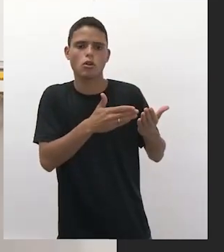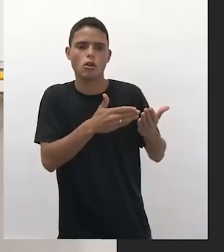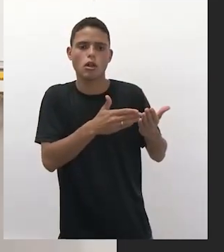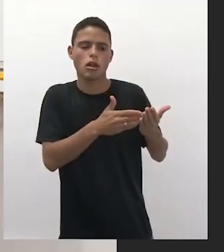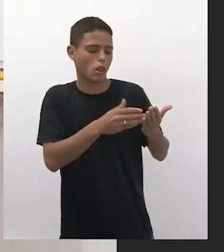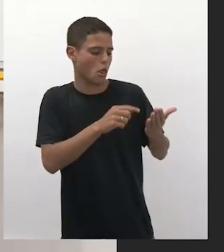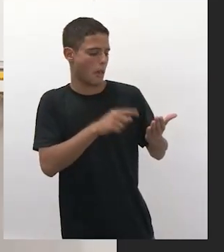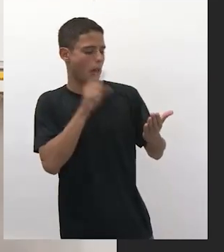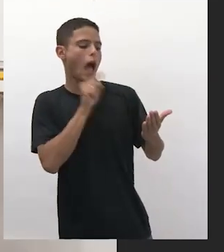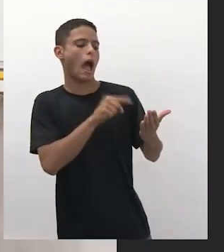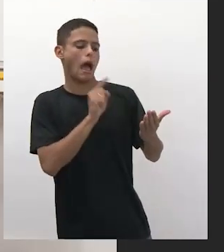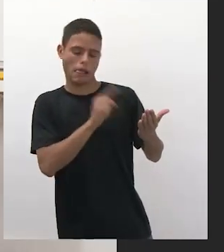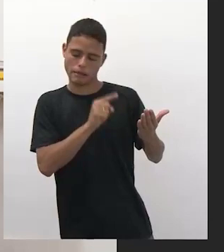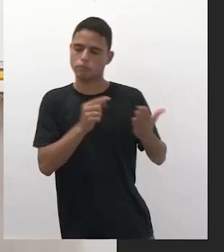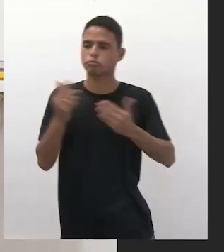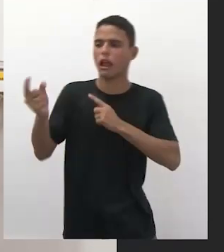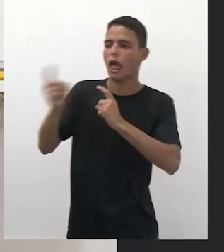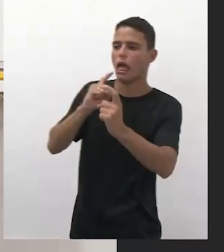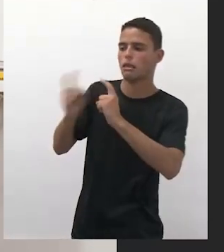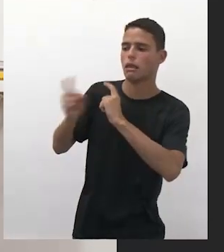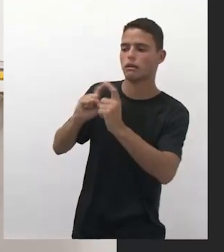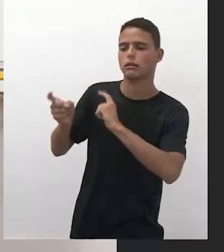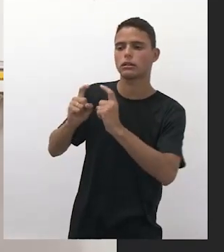que eu não tenha assim...